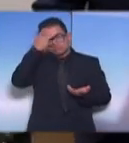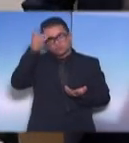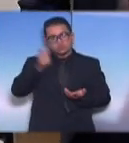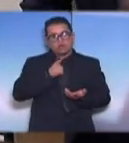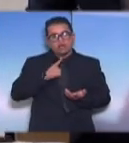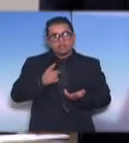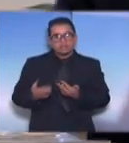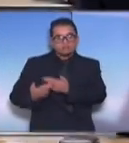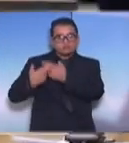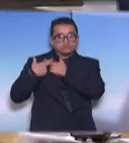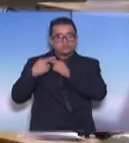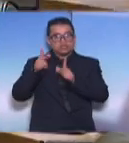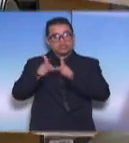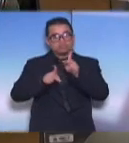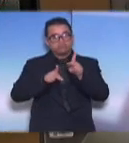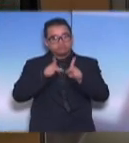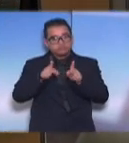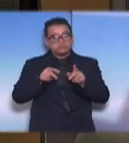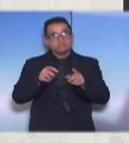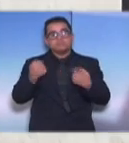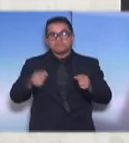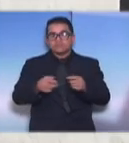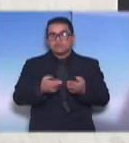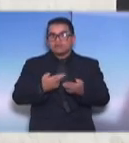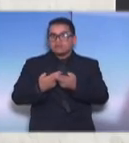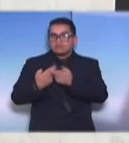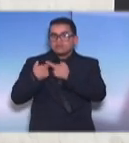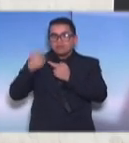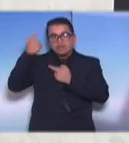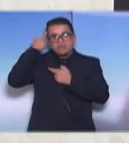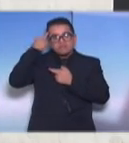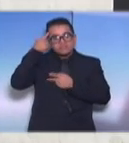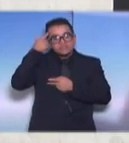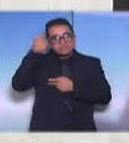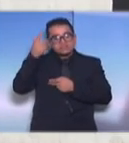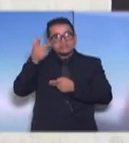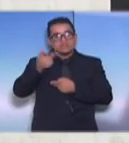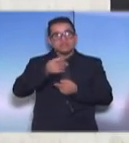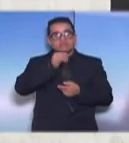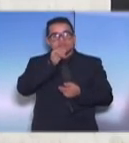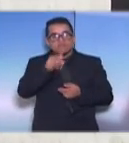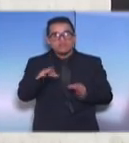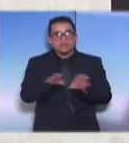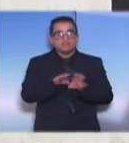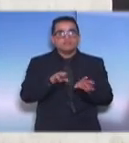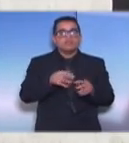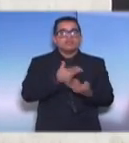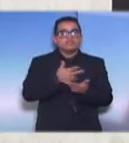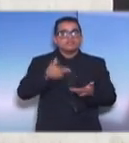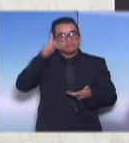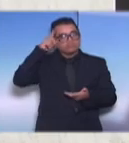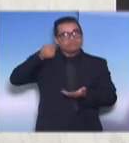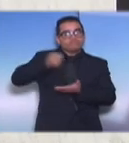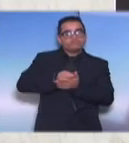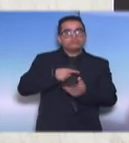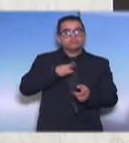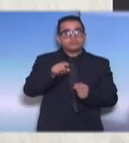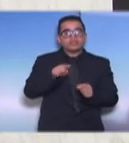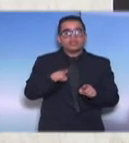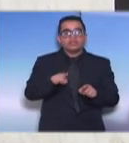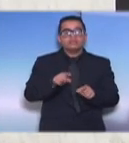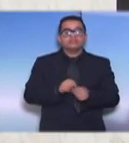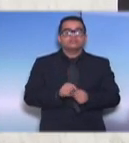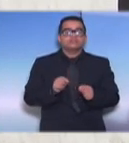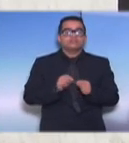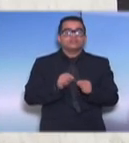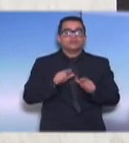público é necessário responsabilidade. Tem que pensar nas coisas que fala e na atitude que ele providencia. Por quê? Porque isso gera um